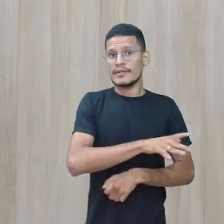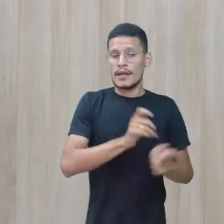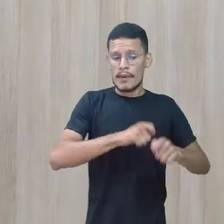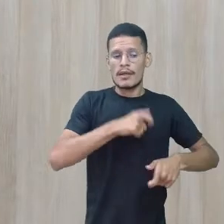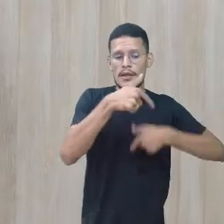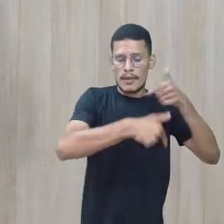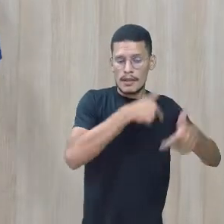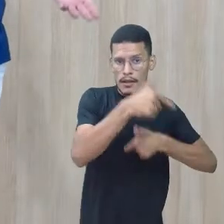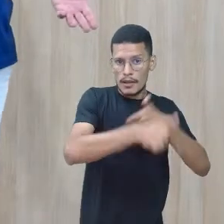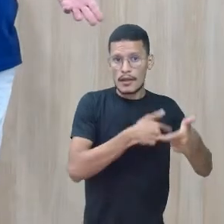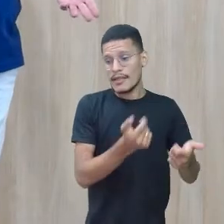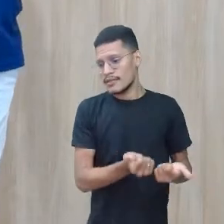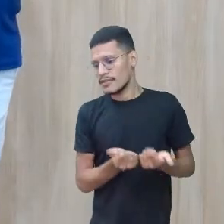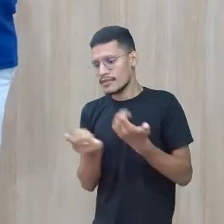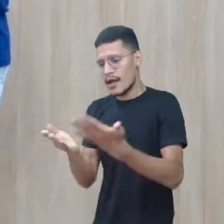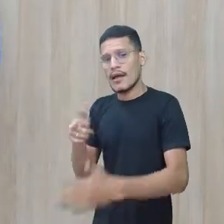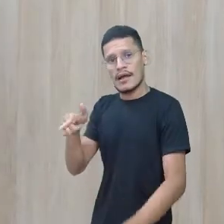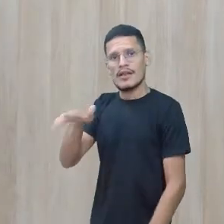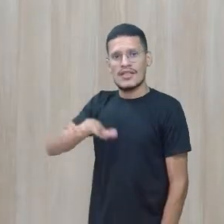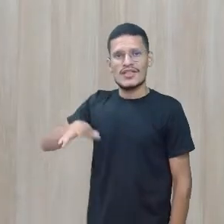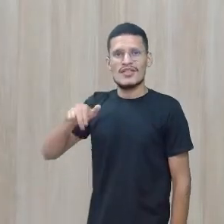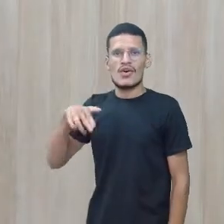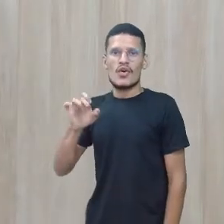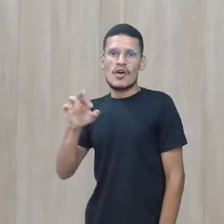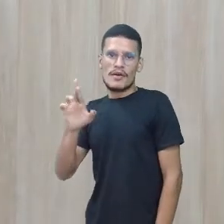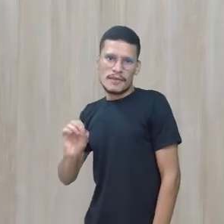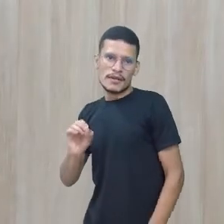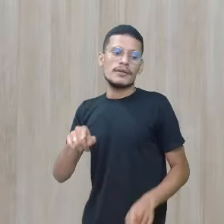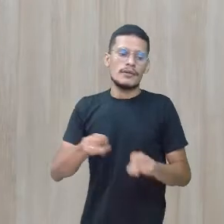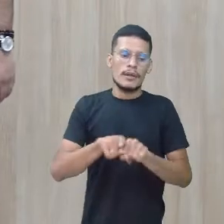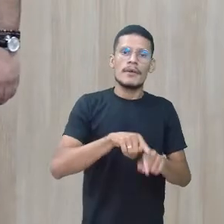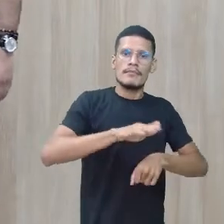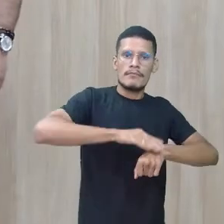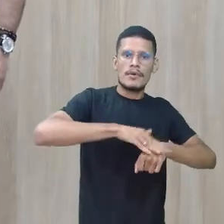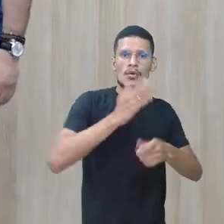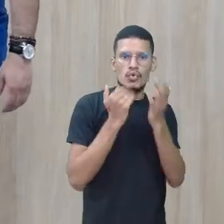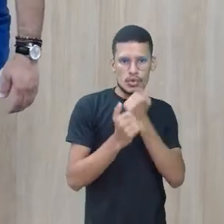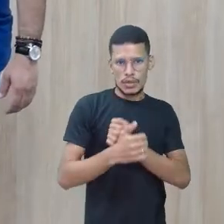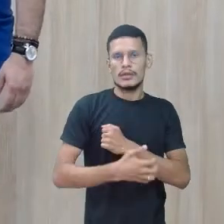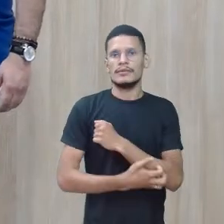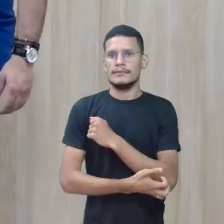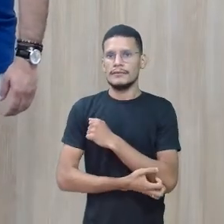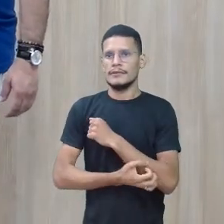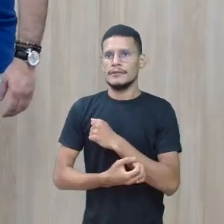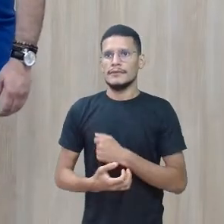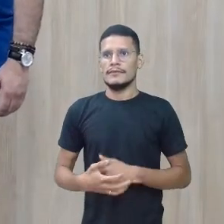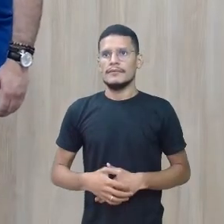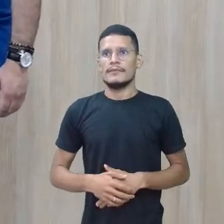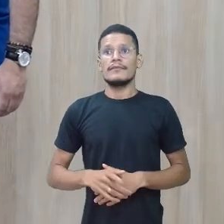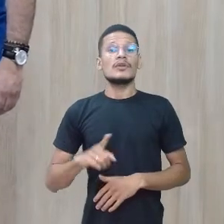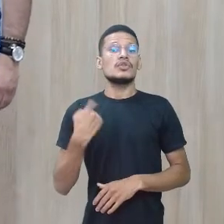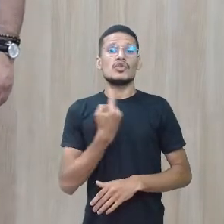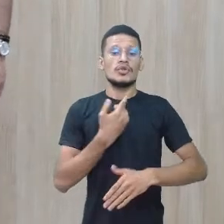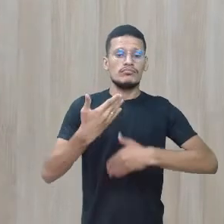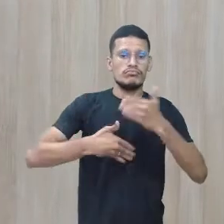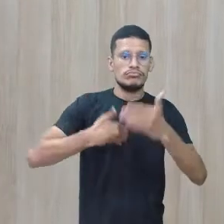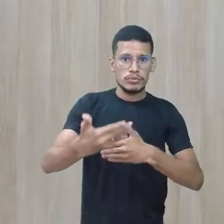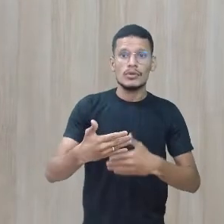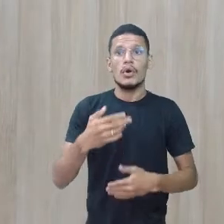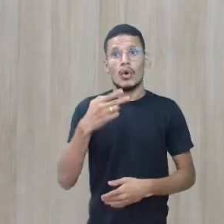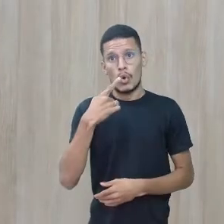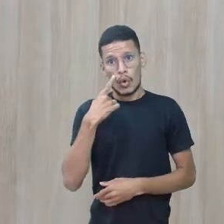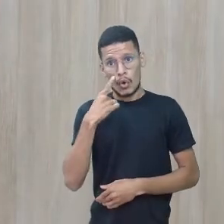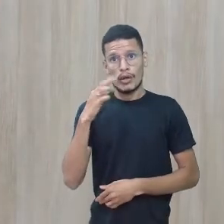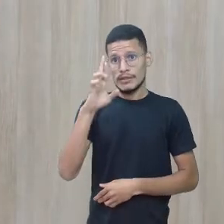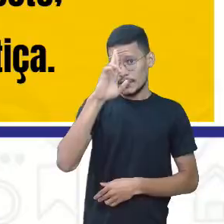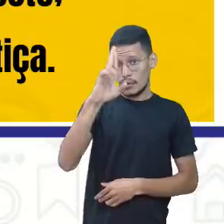tributos, né, para o nobre e tirando ali o seu sustento, ok? Então vejam, para a gente avançar, os senhores, vejam,